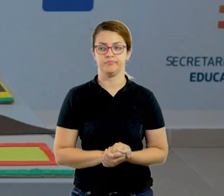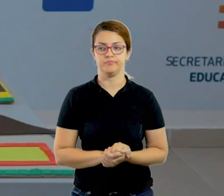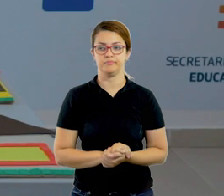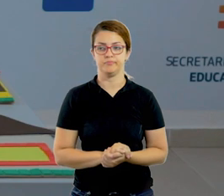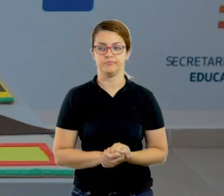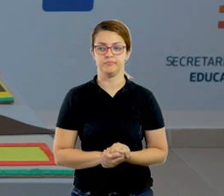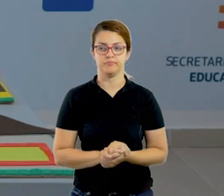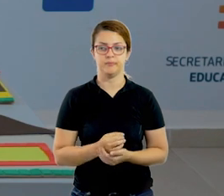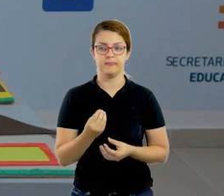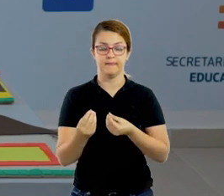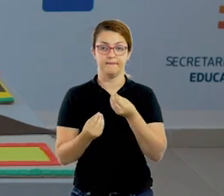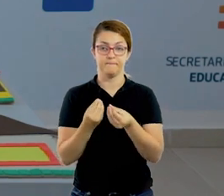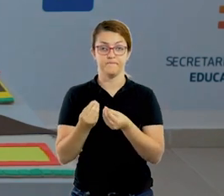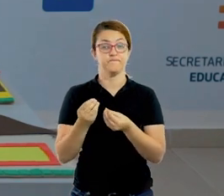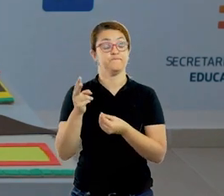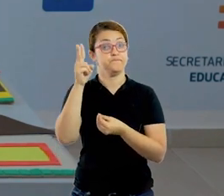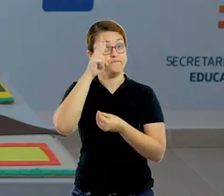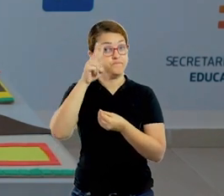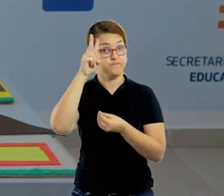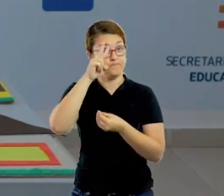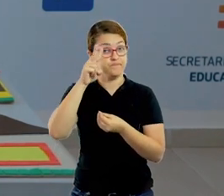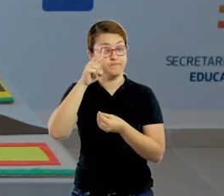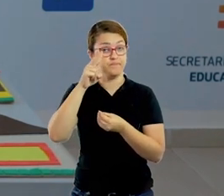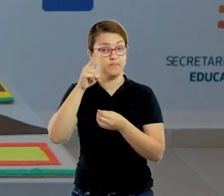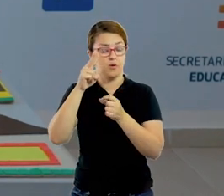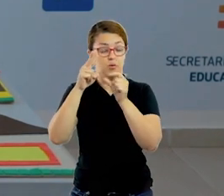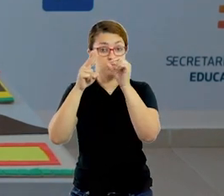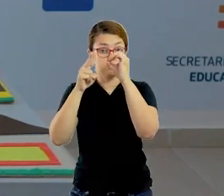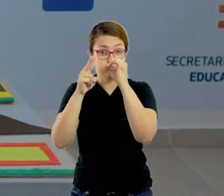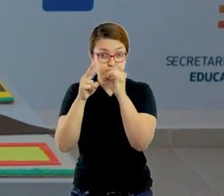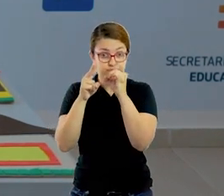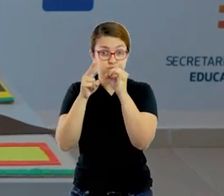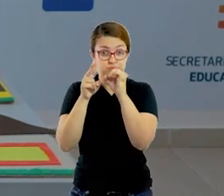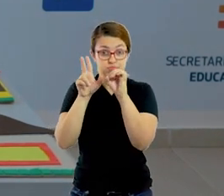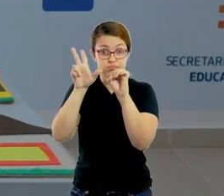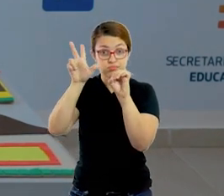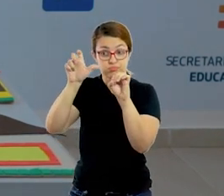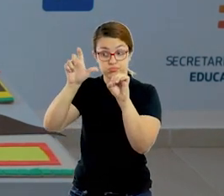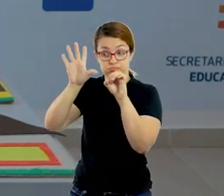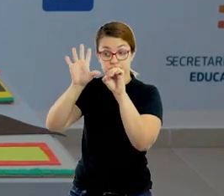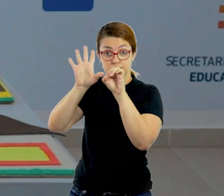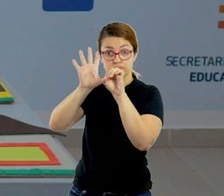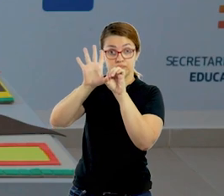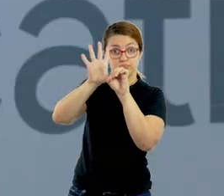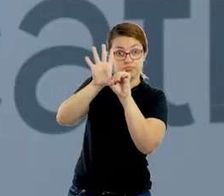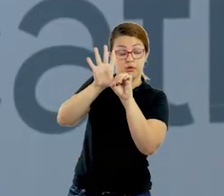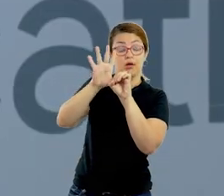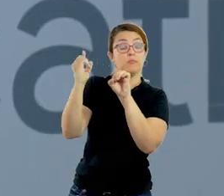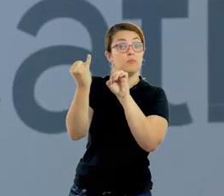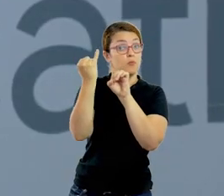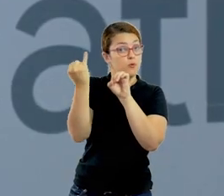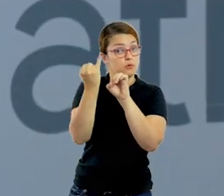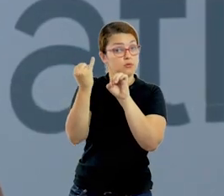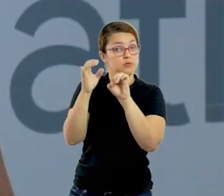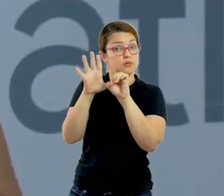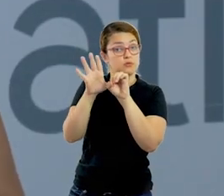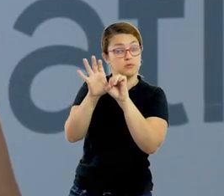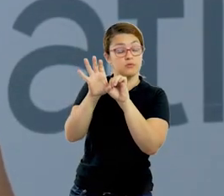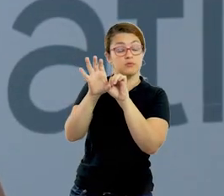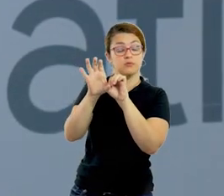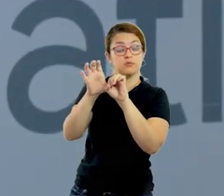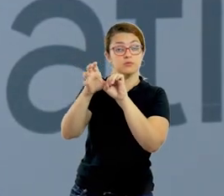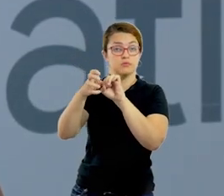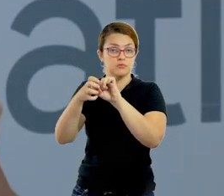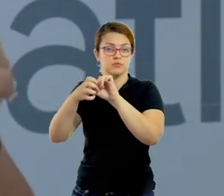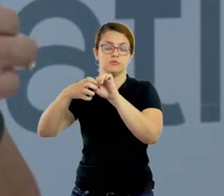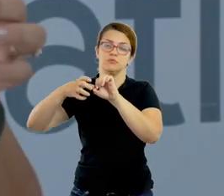vai, manuseio da tesoura, sempre lembra, ó, buraquinho menor, eu vou colocar o meu polegar. É importante você saber manusear